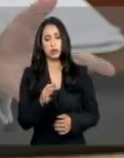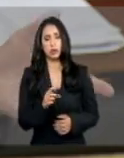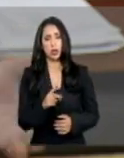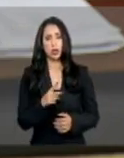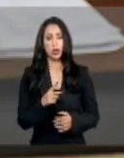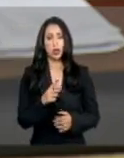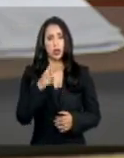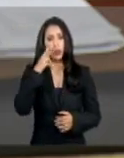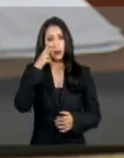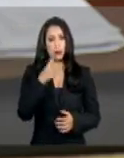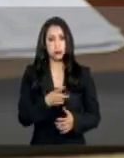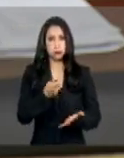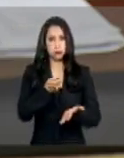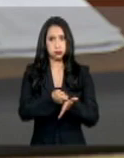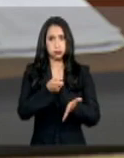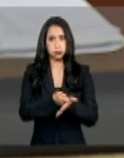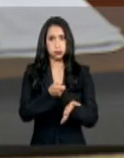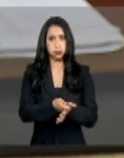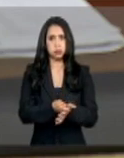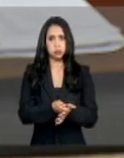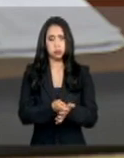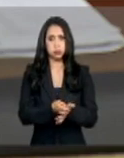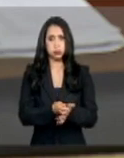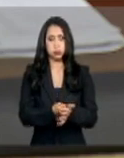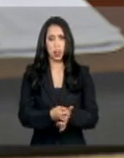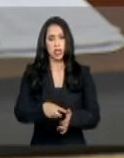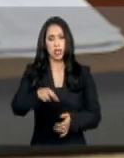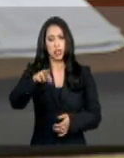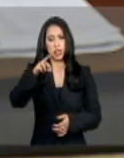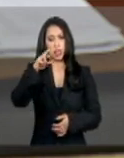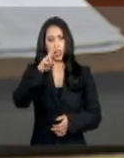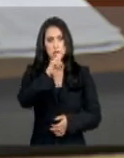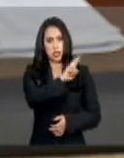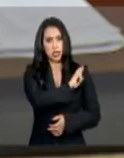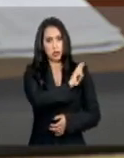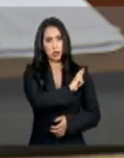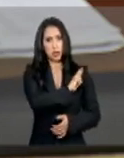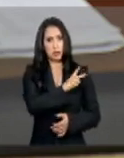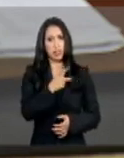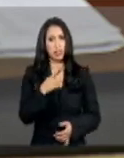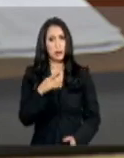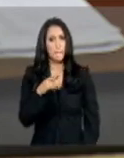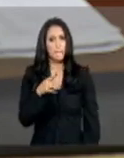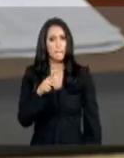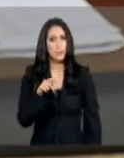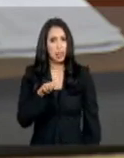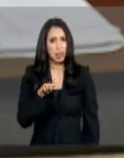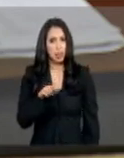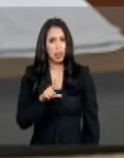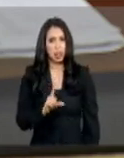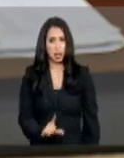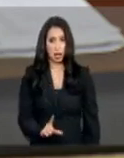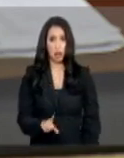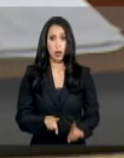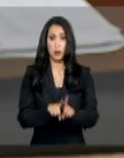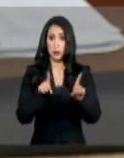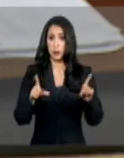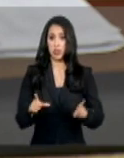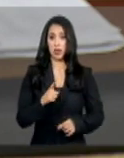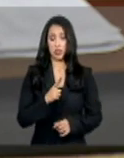ferro e fogo da responsabilidade penal mas devo ter presente